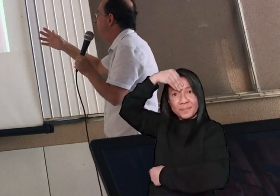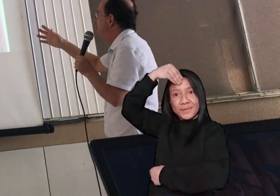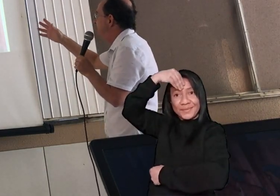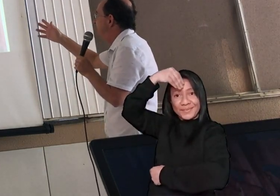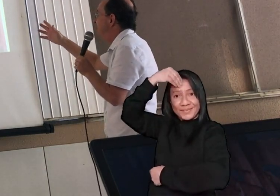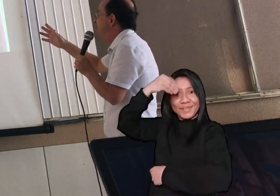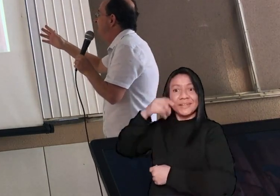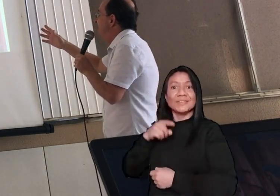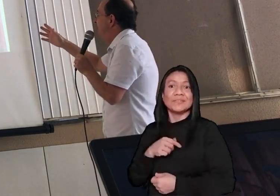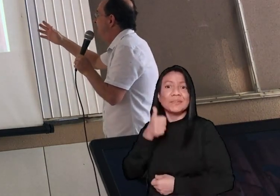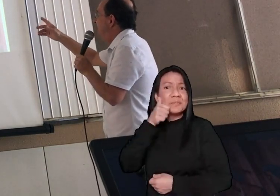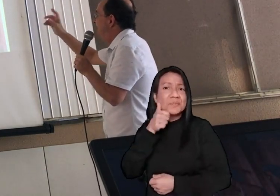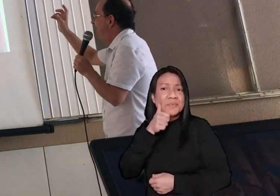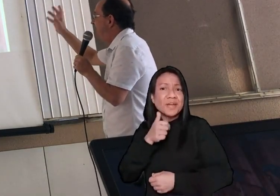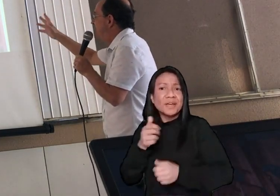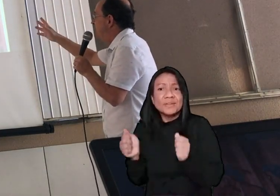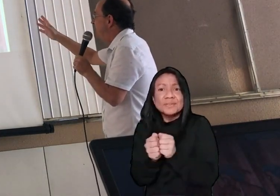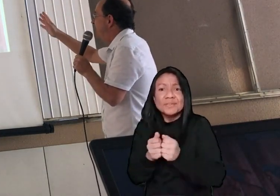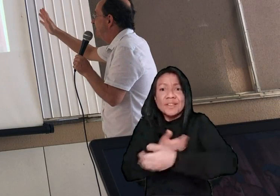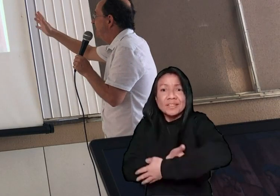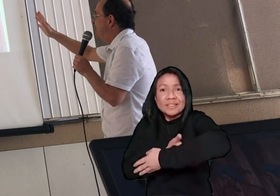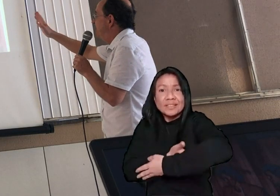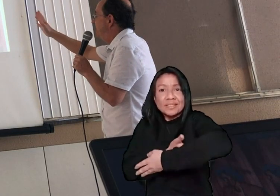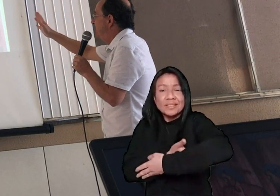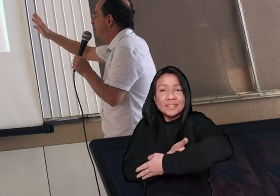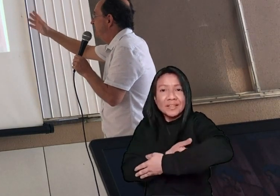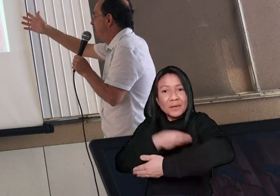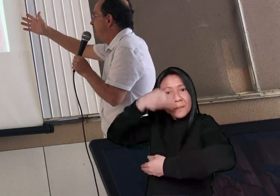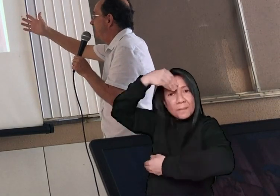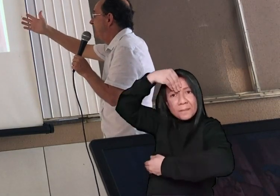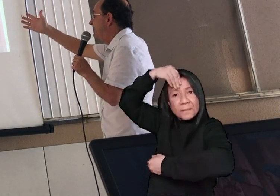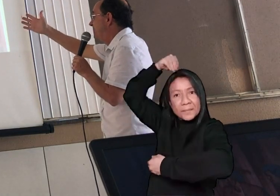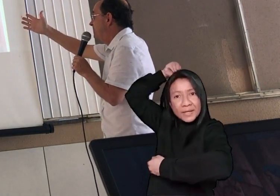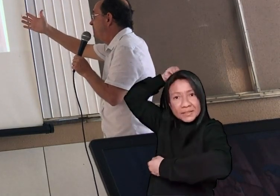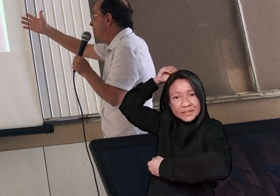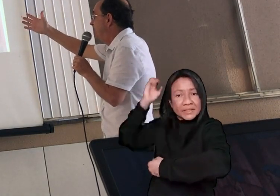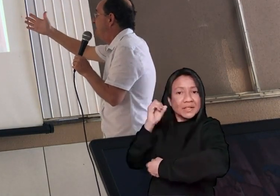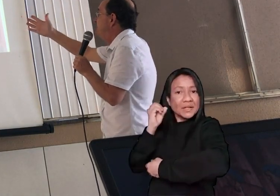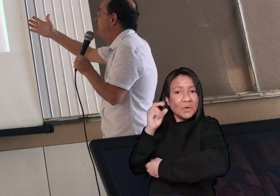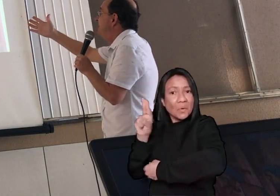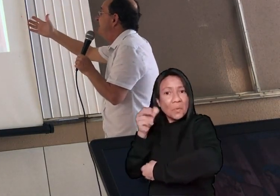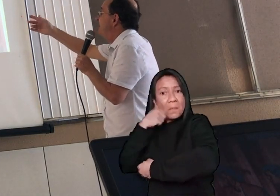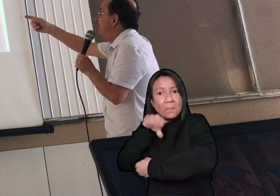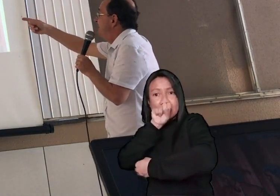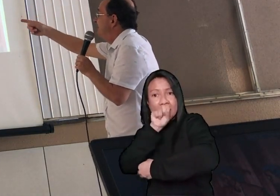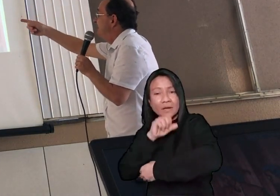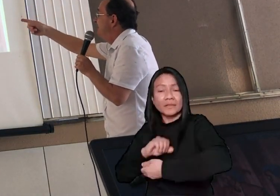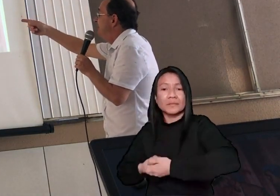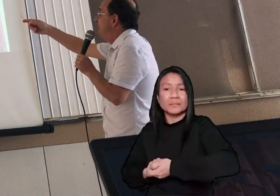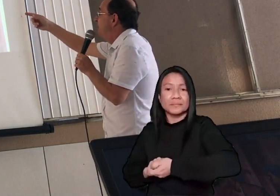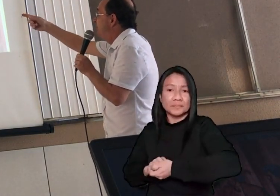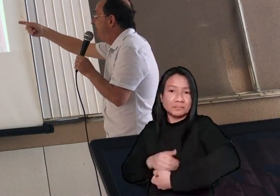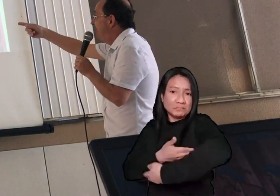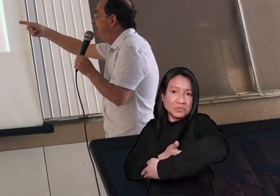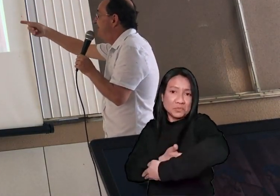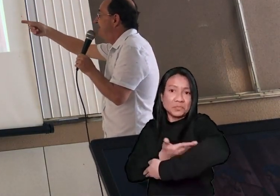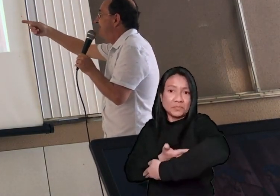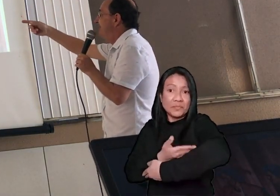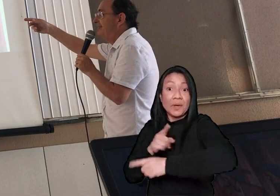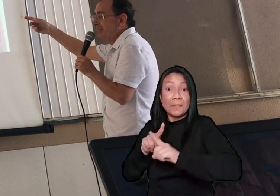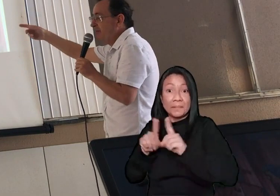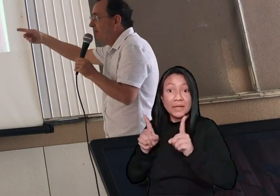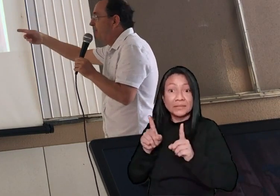ou é a mãe, mas a senhora que está, acho que deve ser a mãe. E o